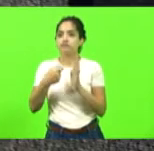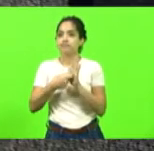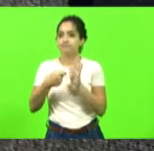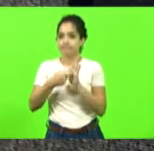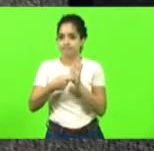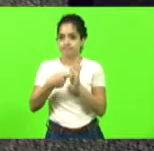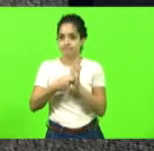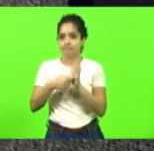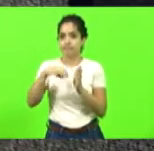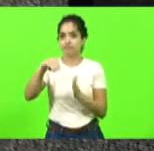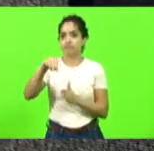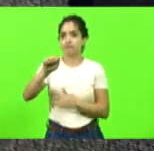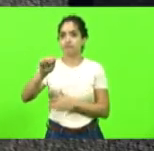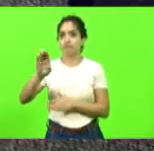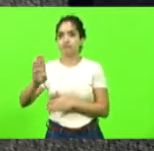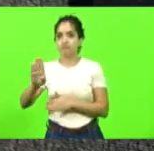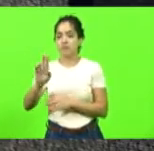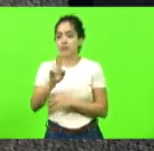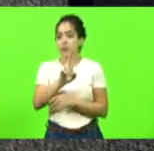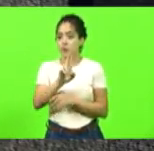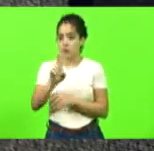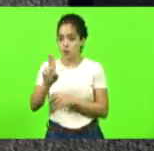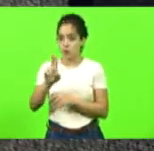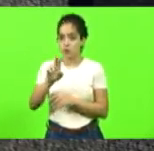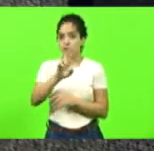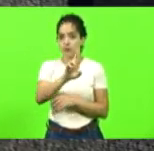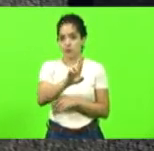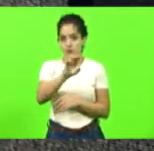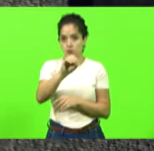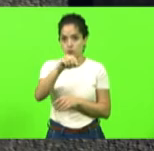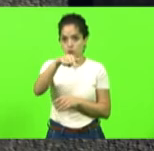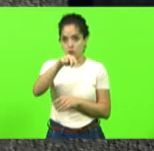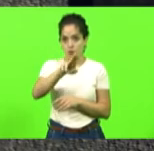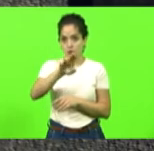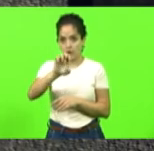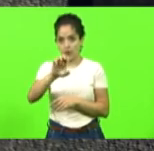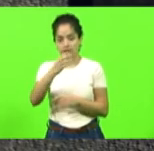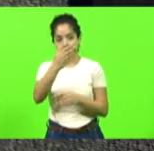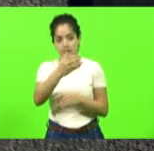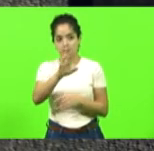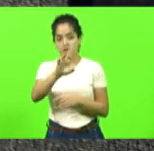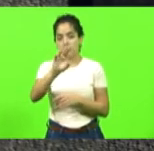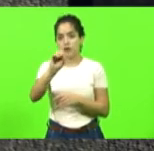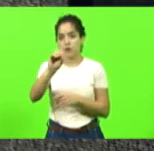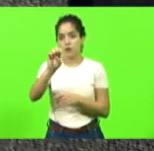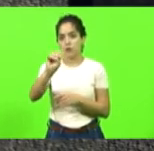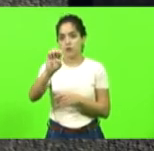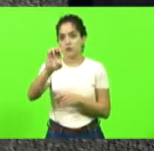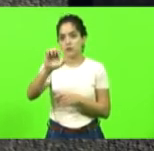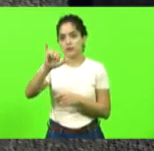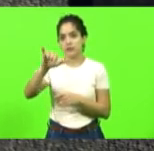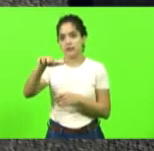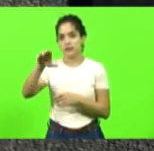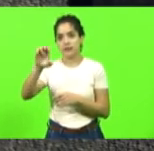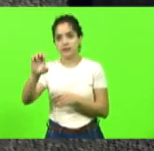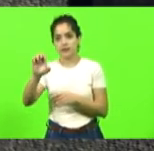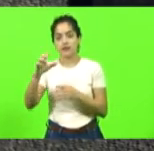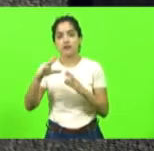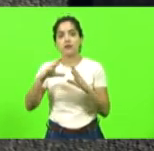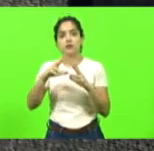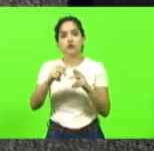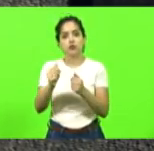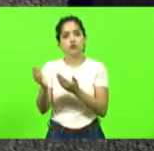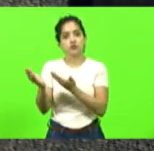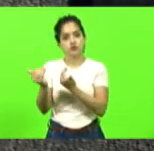MAB. E, em nome do Rock e da Rosilene, eu cumprimento a todas as lideranças jovens que estão aqui, né,